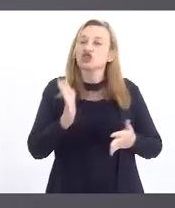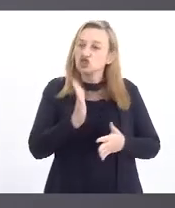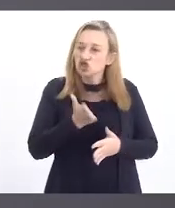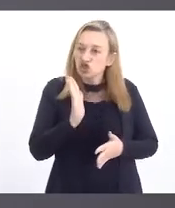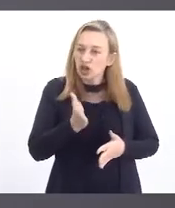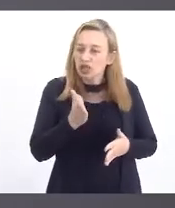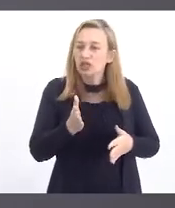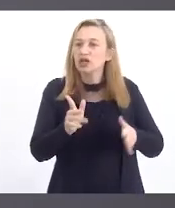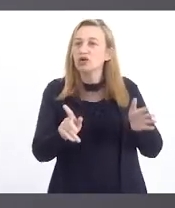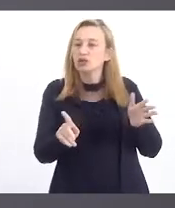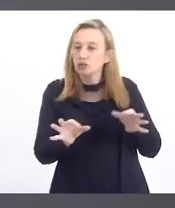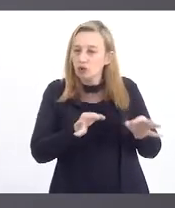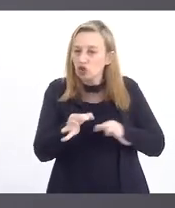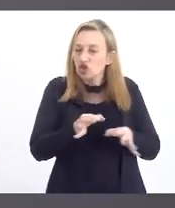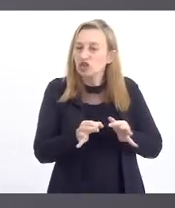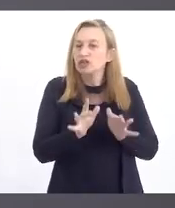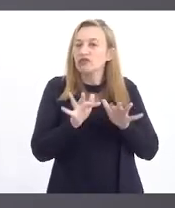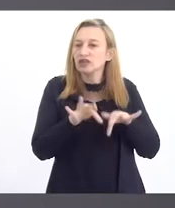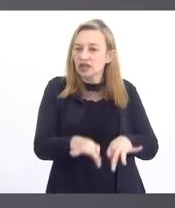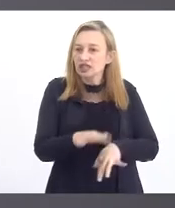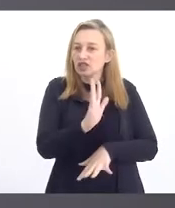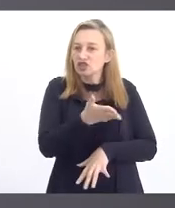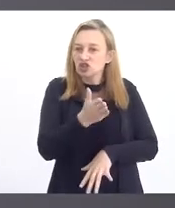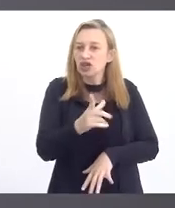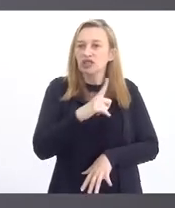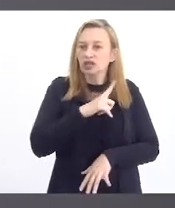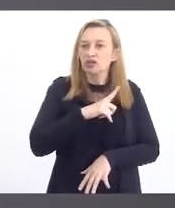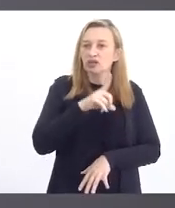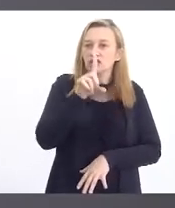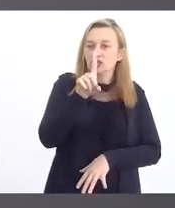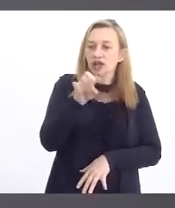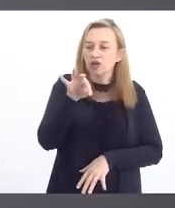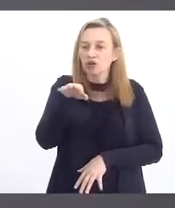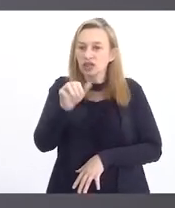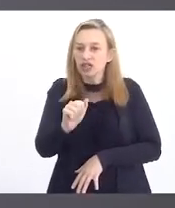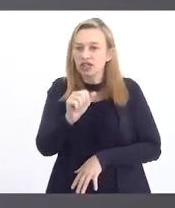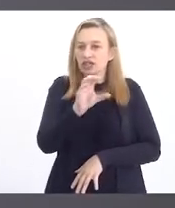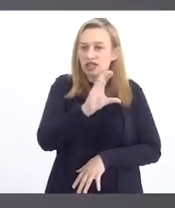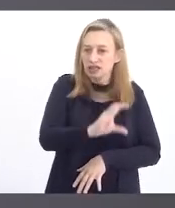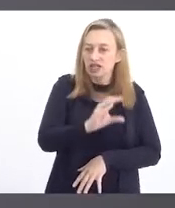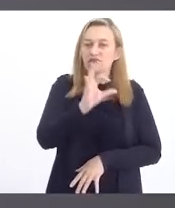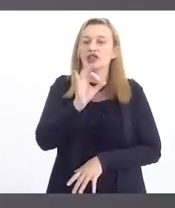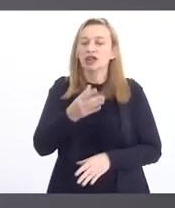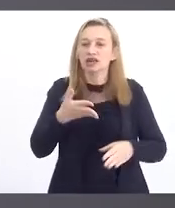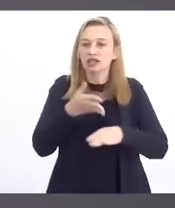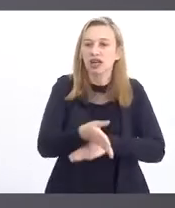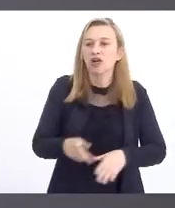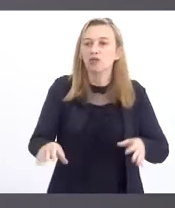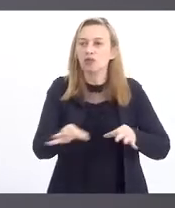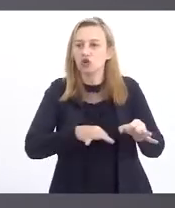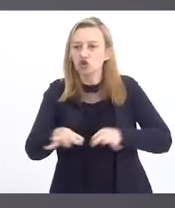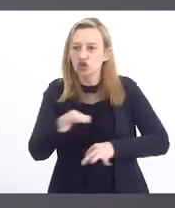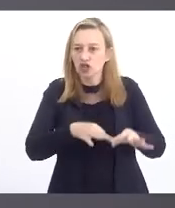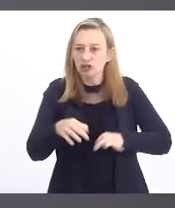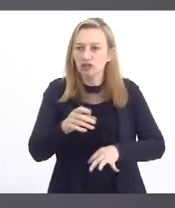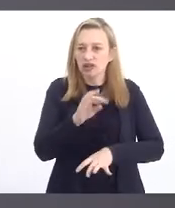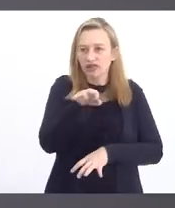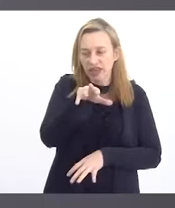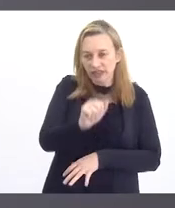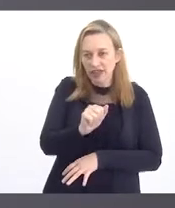previsto, o projeto já está finalizado. Tendo o Delta T certo para a gente entrar com o projeto, nós vamos estar entrando com o projeto da modernização da